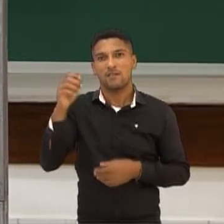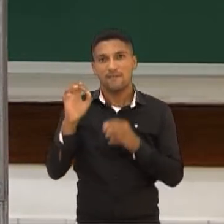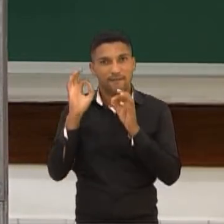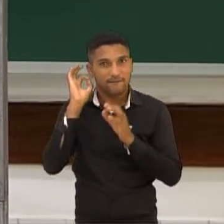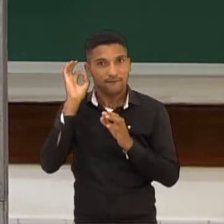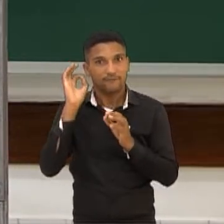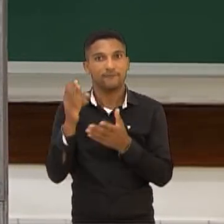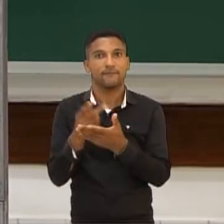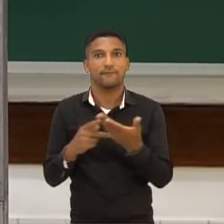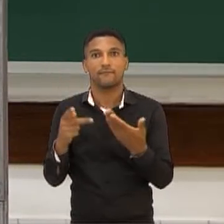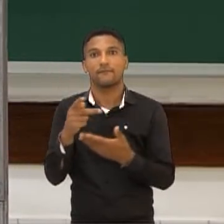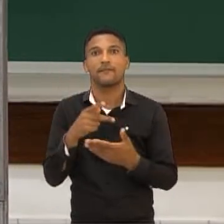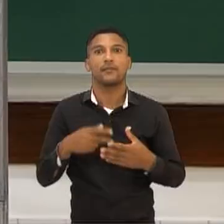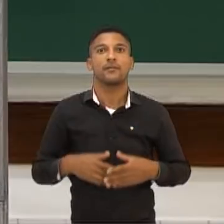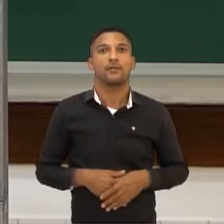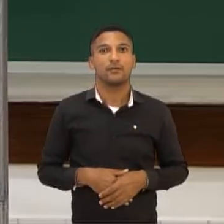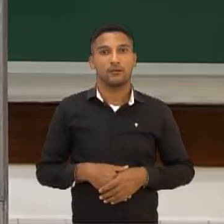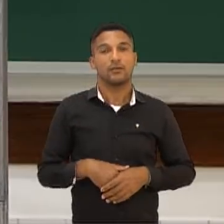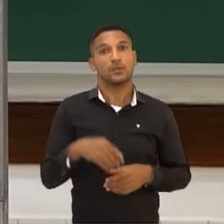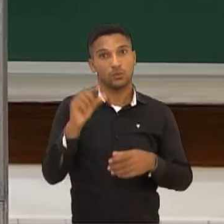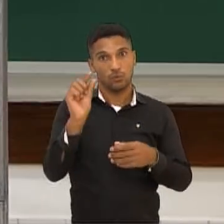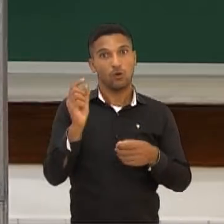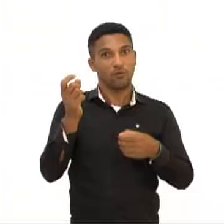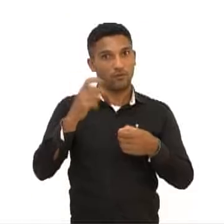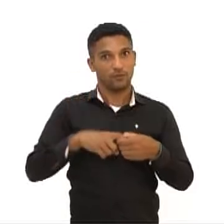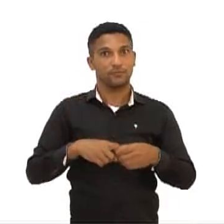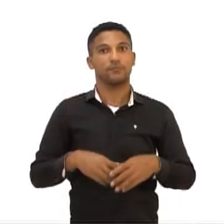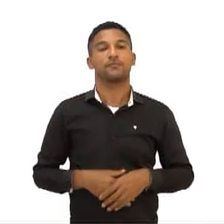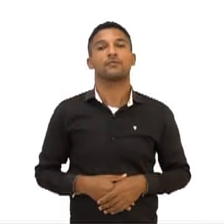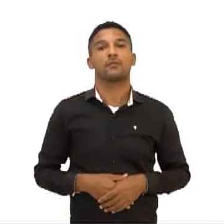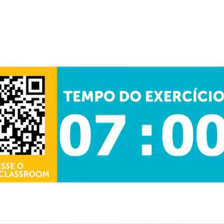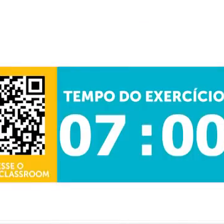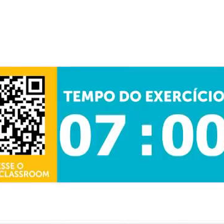caprichado e tá tranquilo. Daqui a pouco a prof volta.